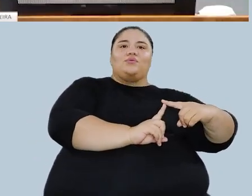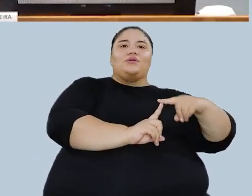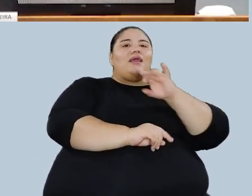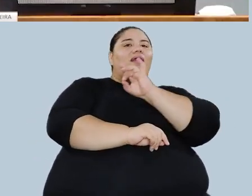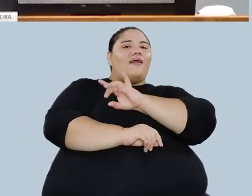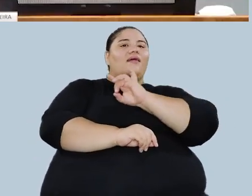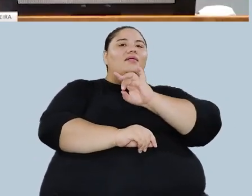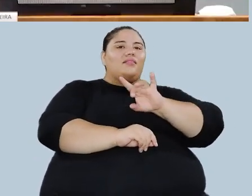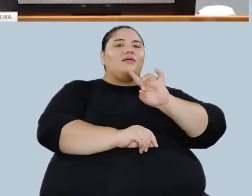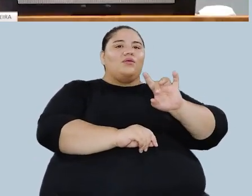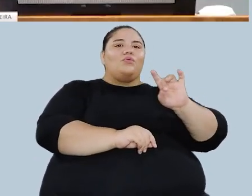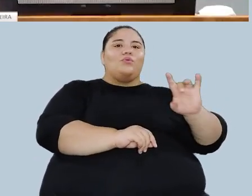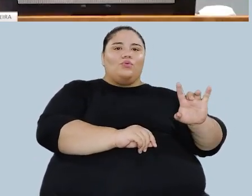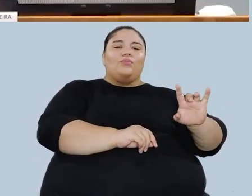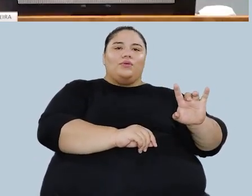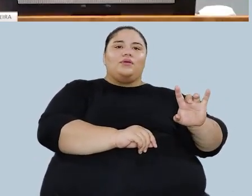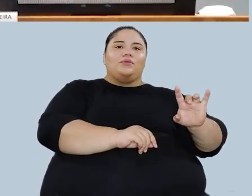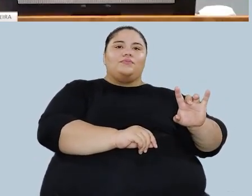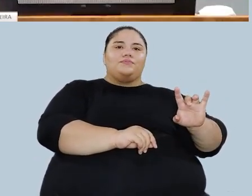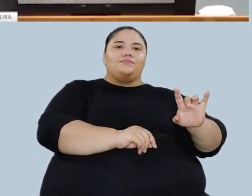tipificação de cada uma das hipóteses que estão